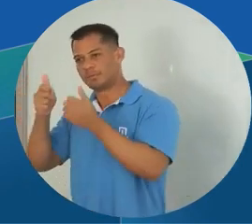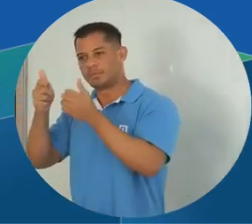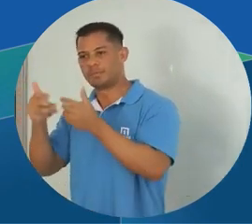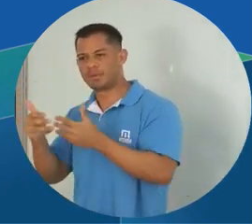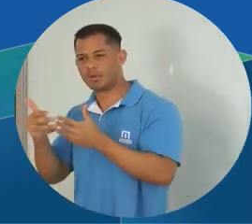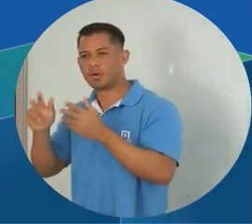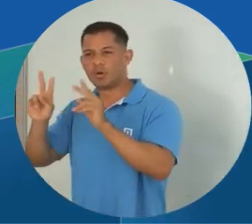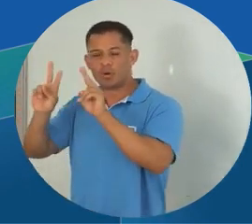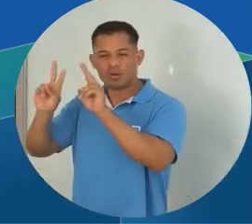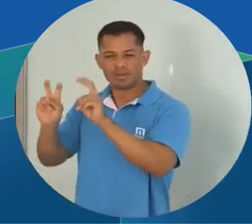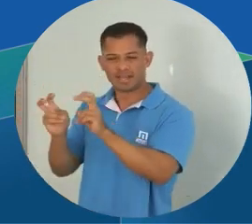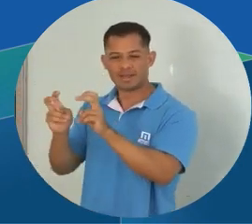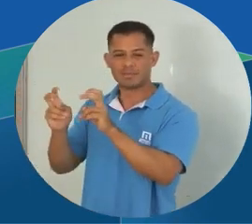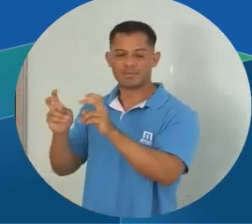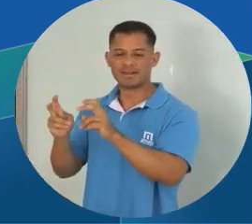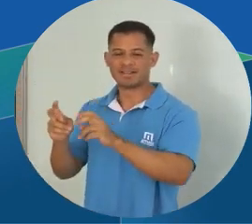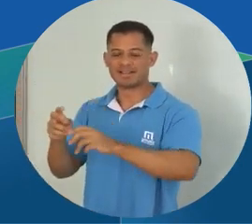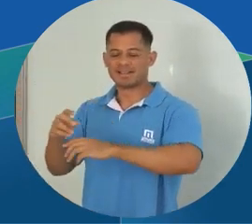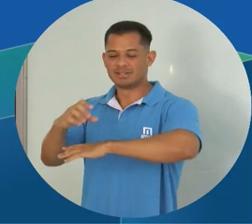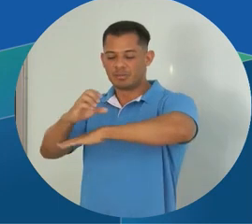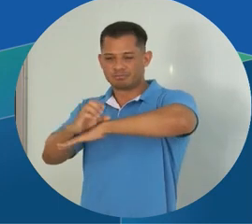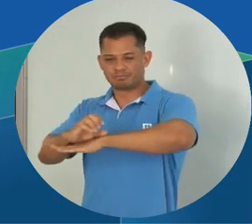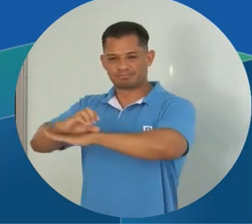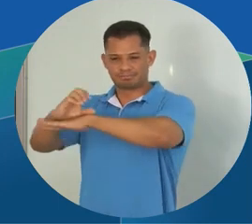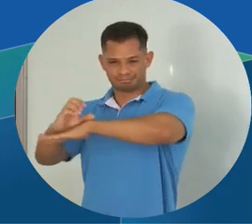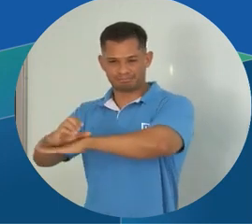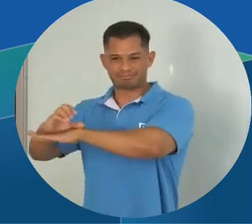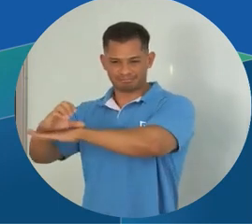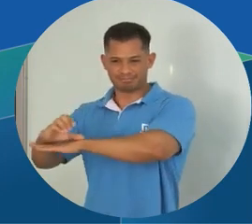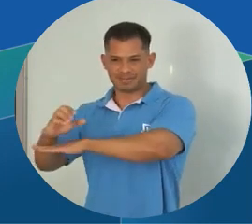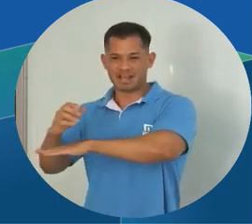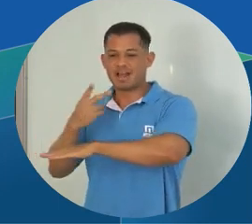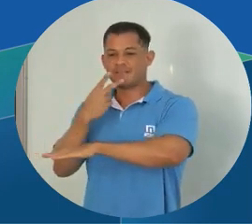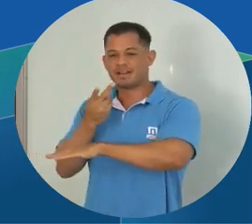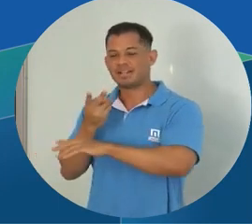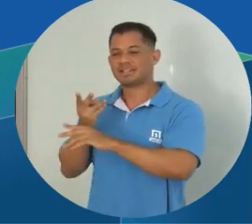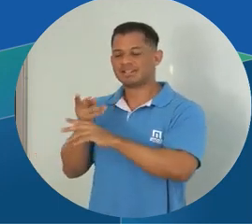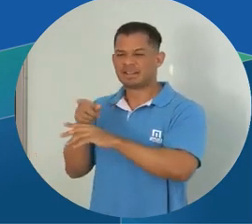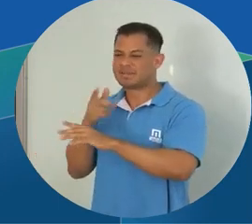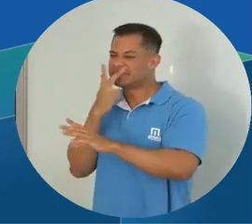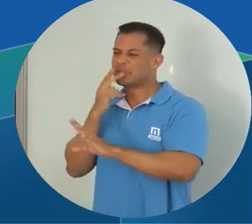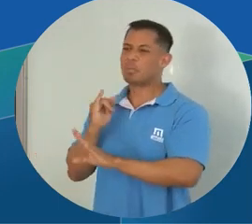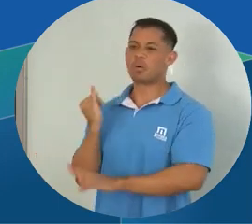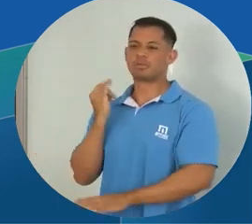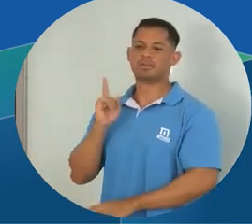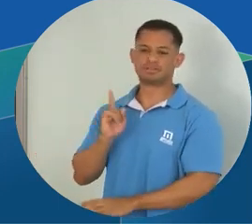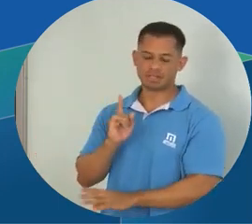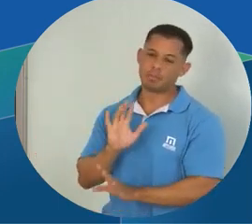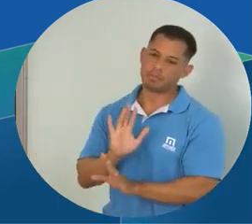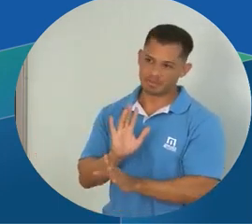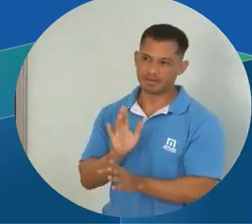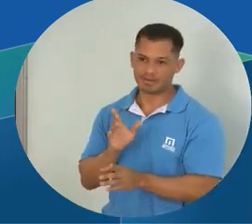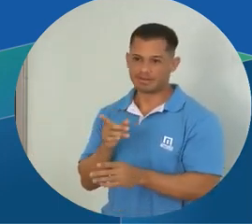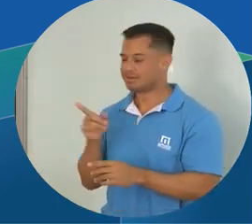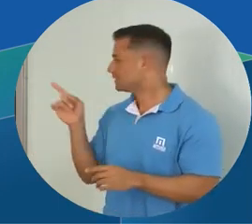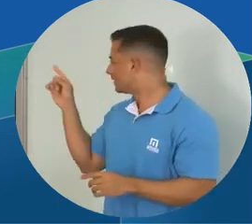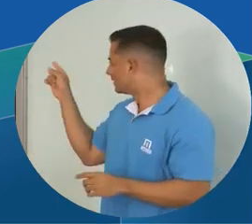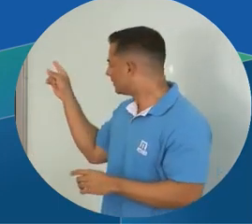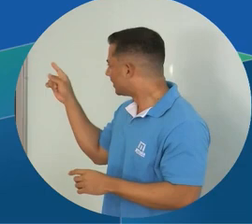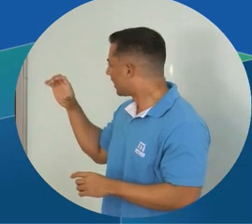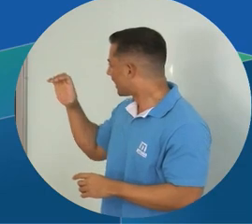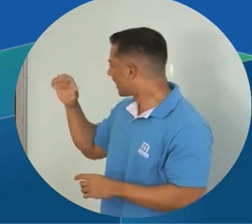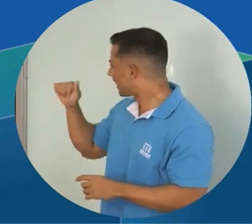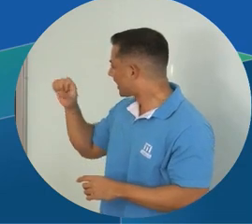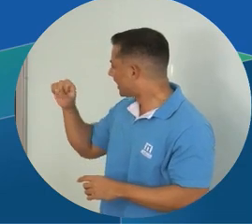o tema da flutuação, que é pouco importante, às vezes, num maciço como as ombreiras, mas para a casa de força, que tem muitos